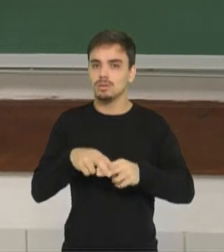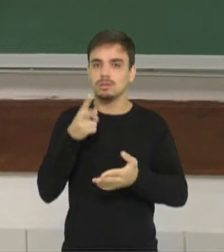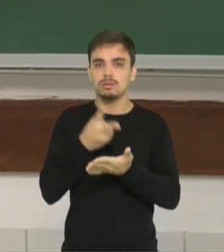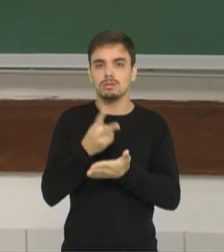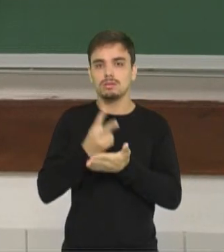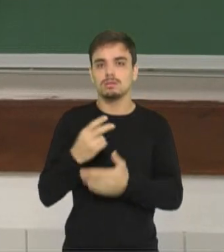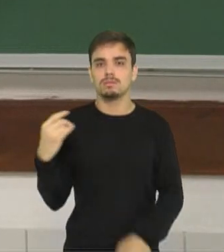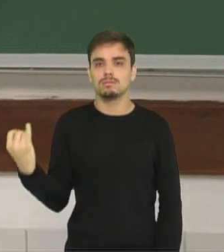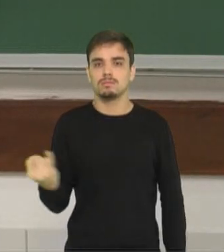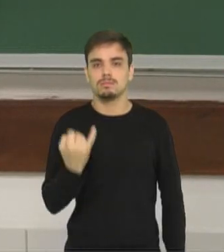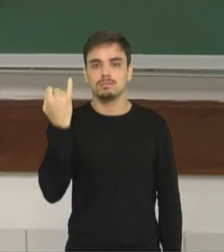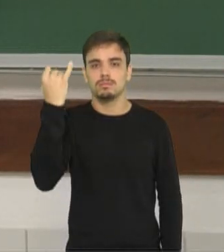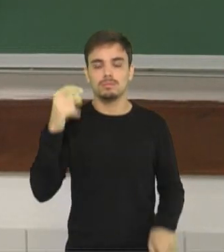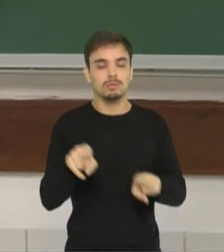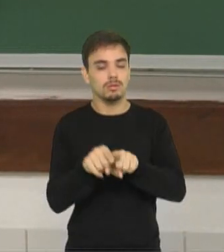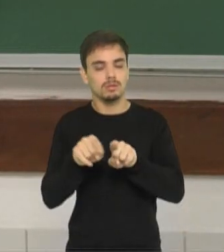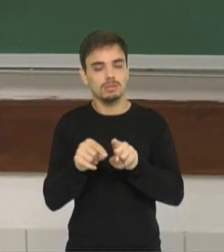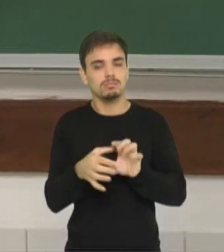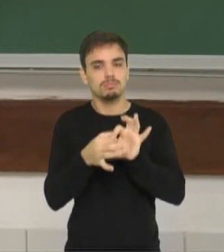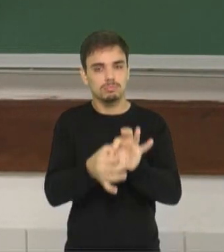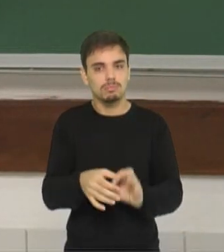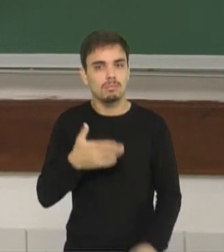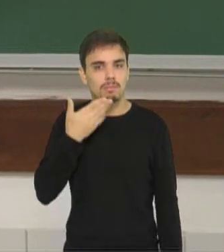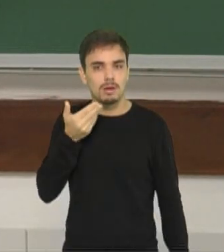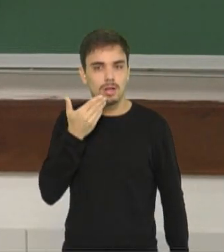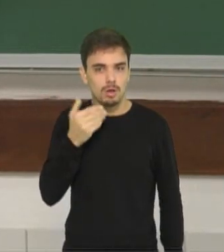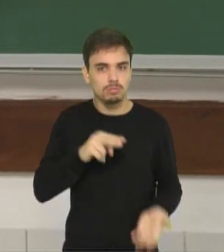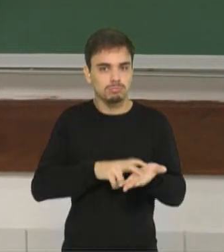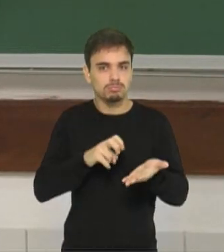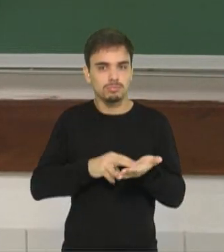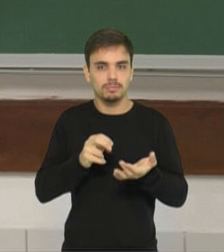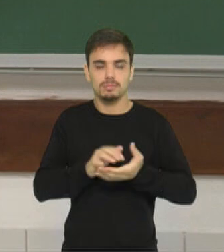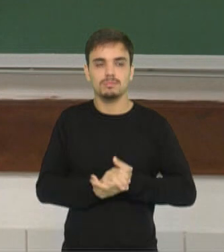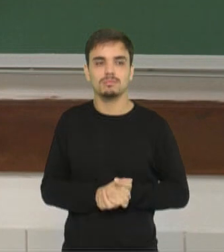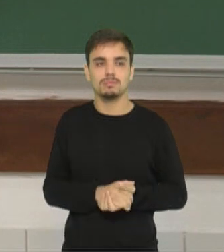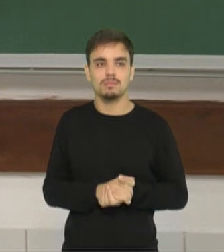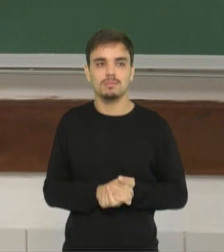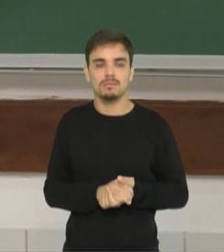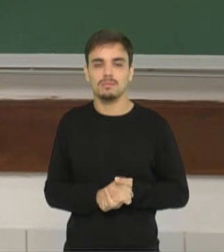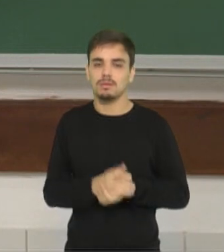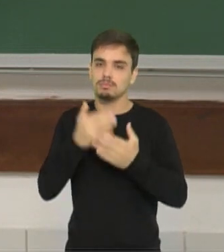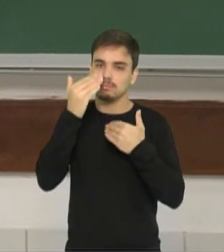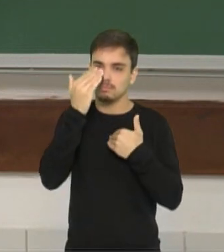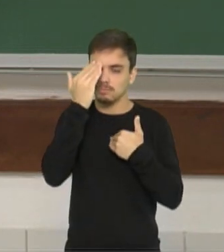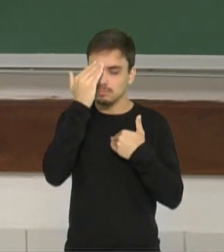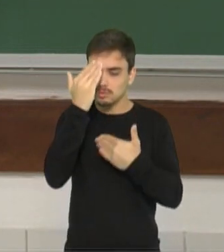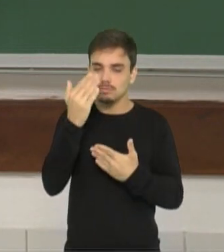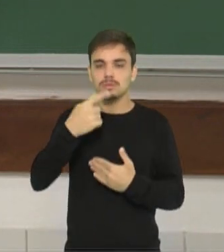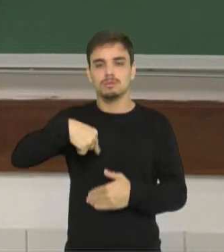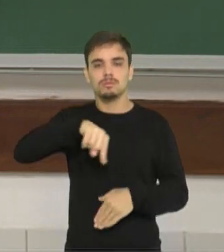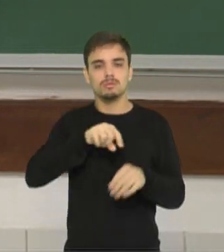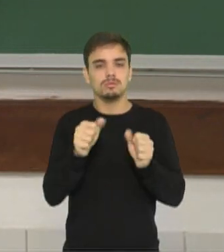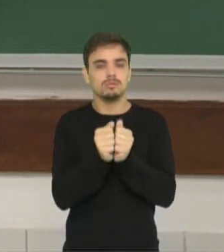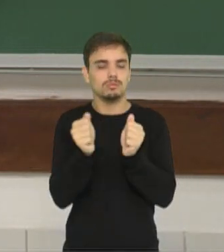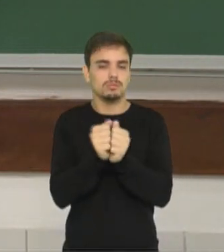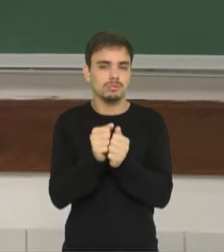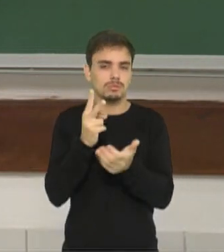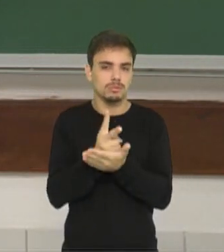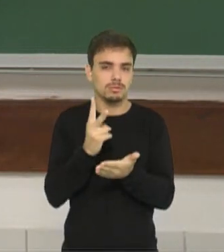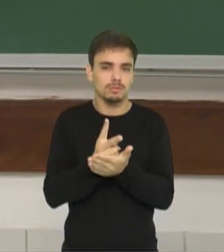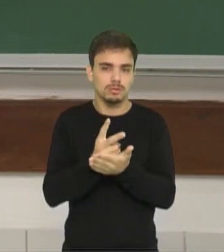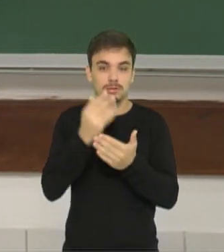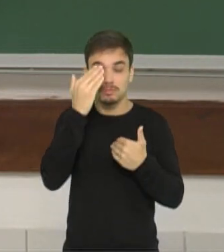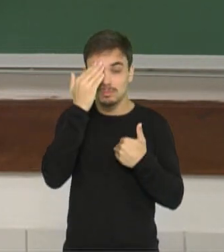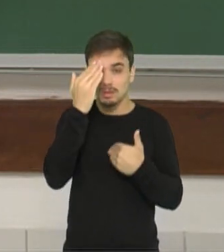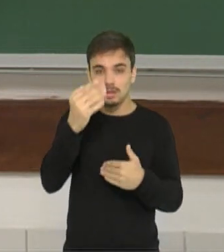gente estar aprimorando o nosso vocabulário, ok? Muito bom estar com vocês novamente. Thank you for